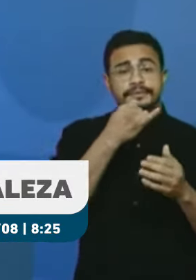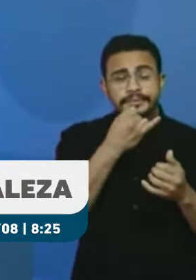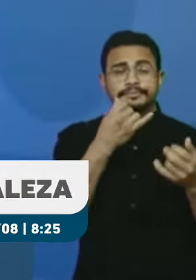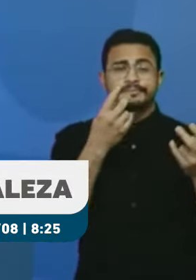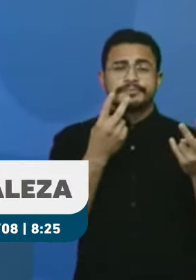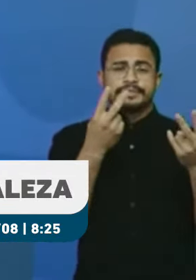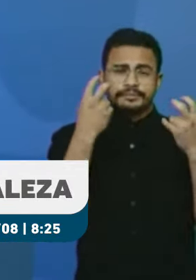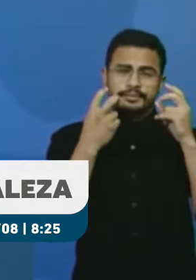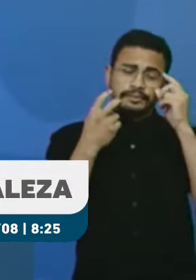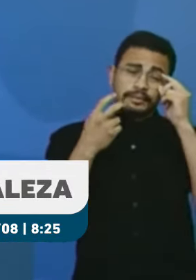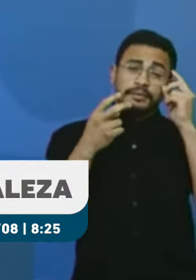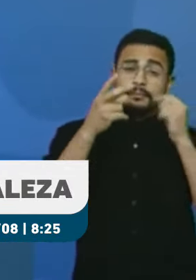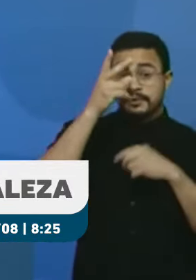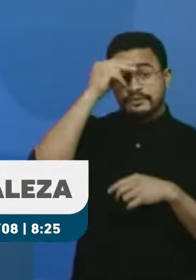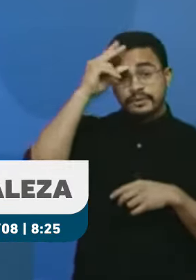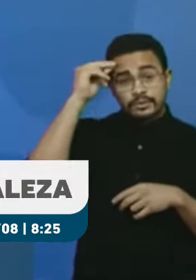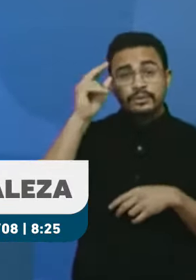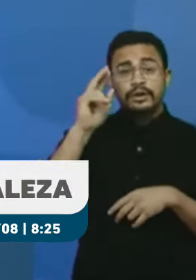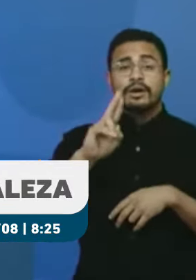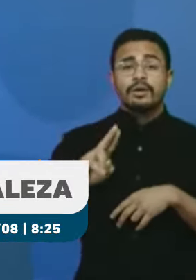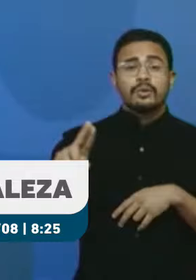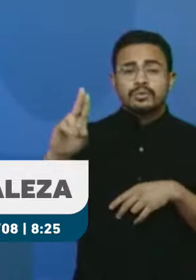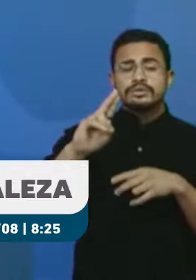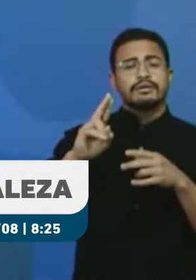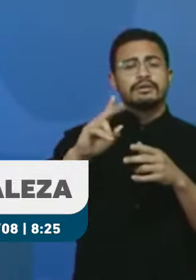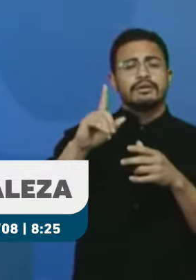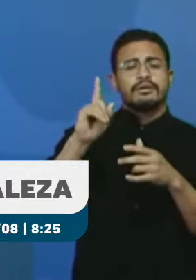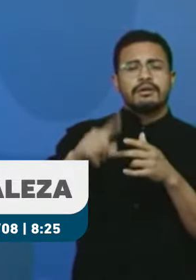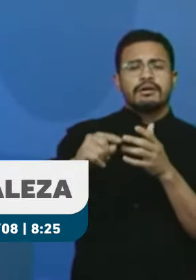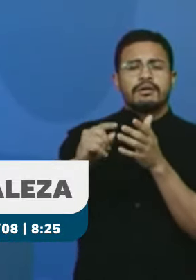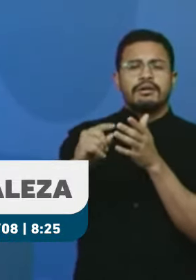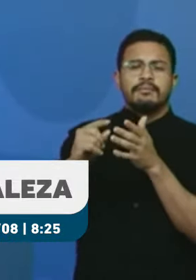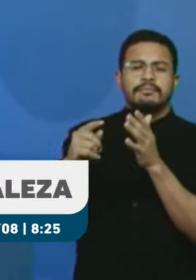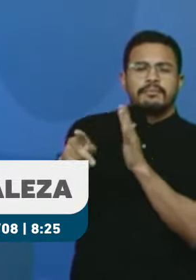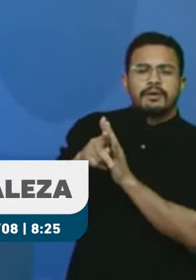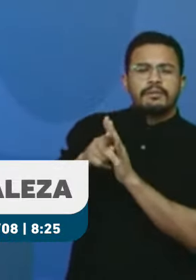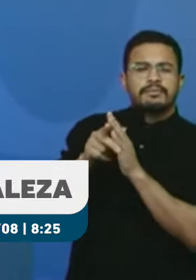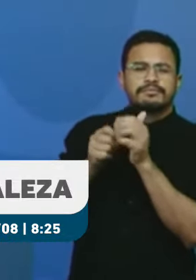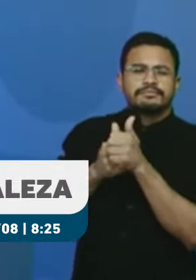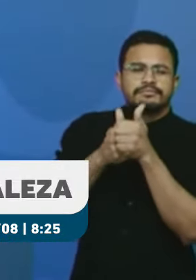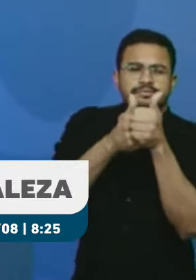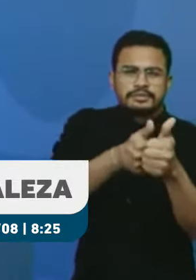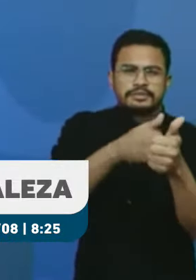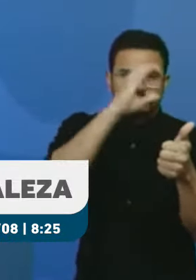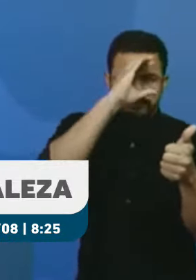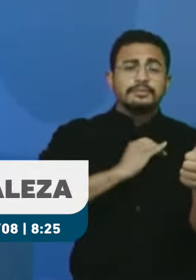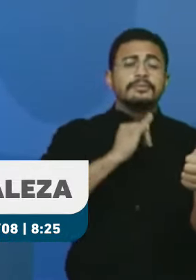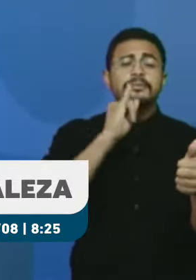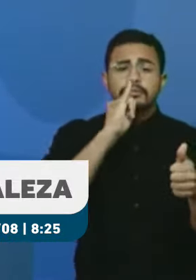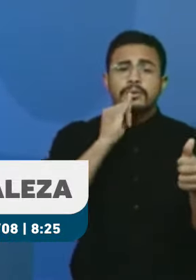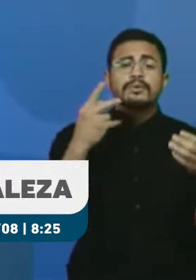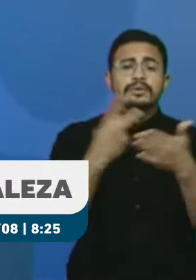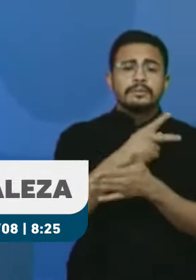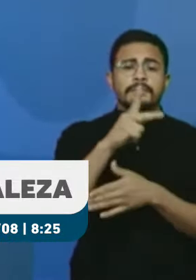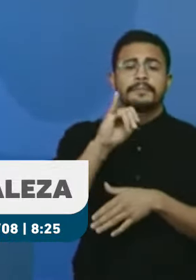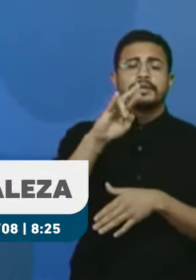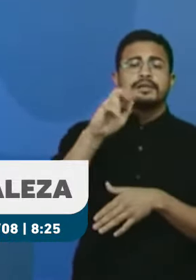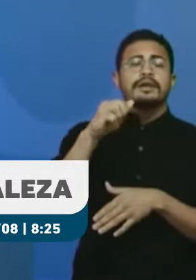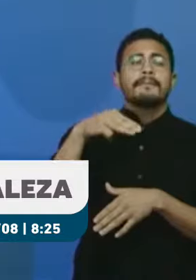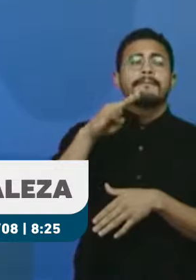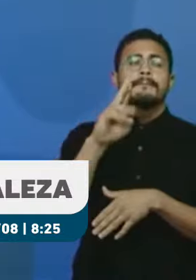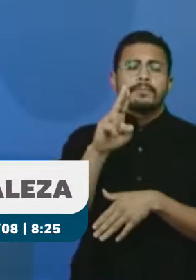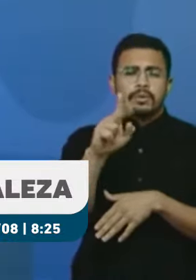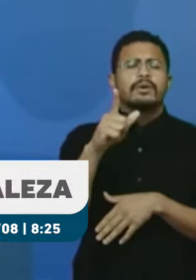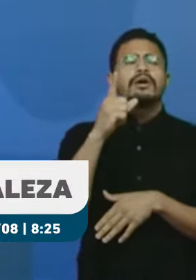percebemos hoje é que a prefeitura usa todo o seu aparato quando é para perseguir o cidadão veja só quando fecharam Pirambu Quem foi o único que teve coragem de